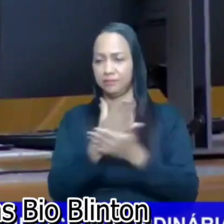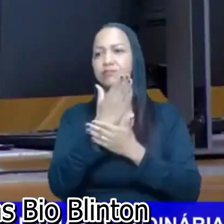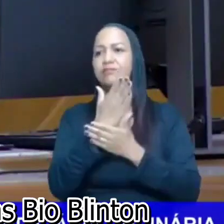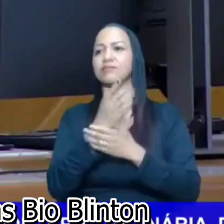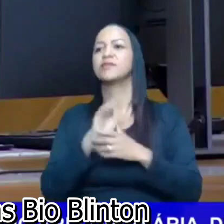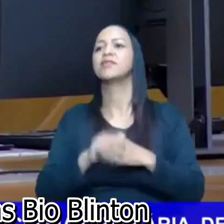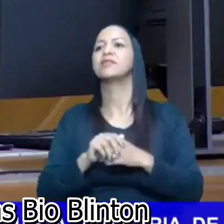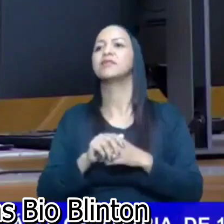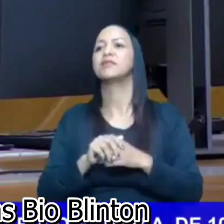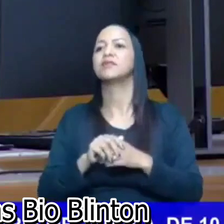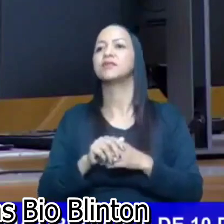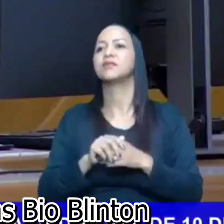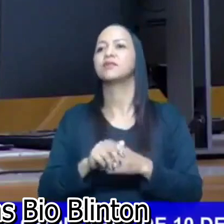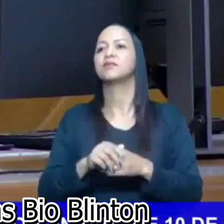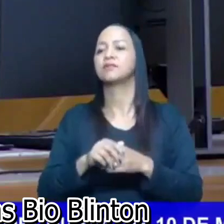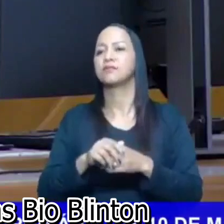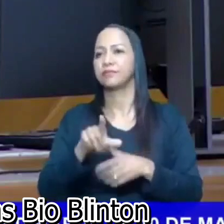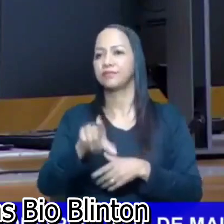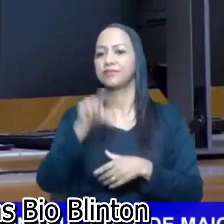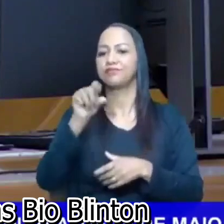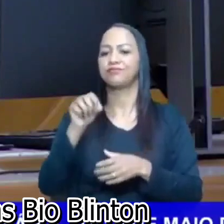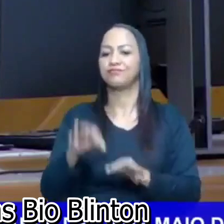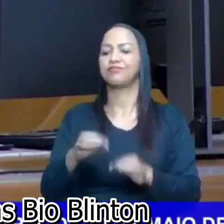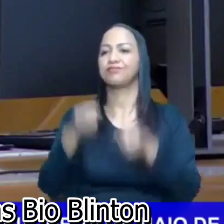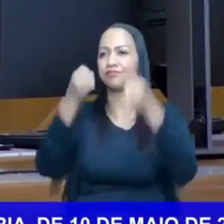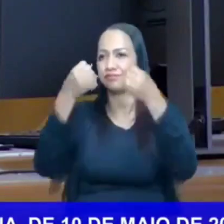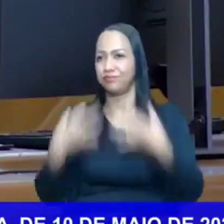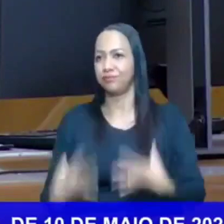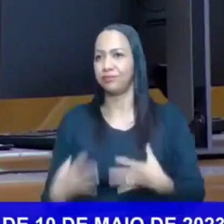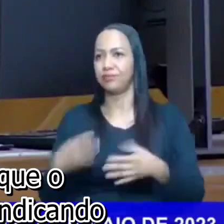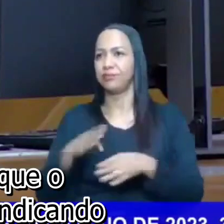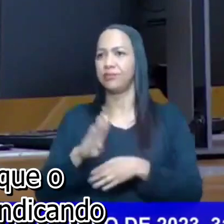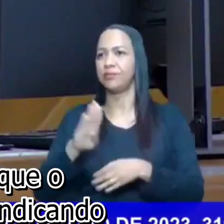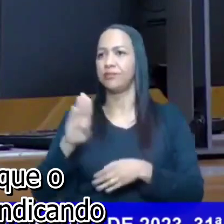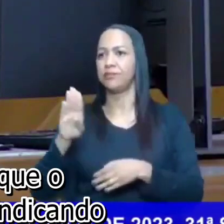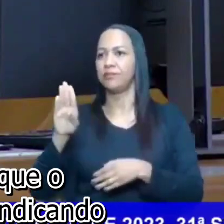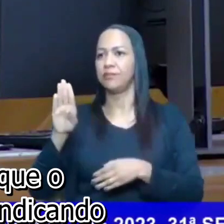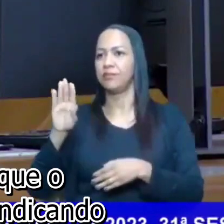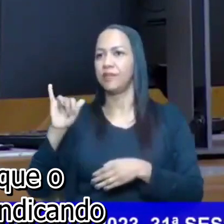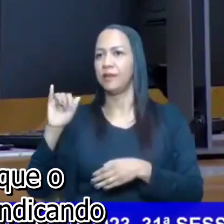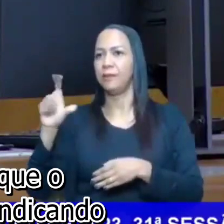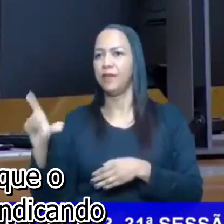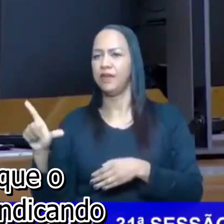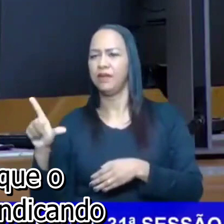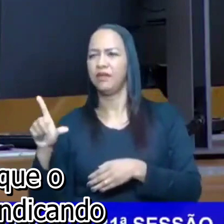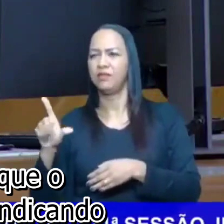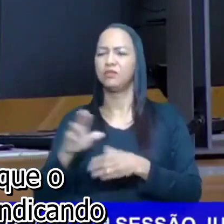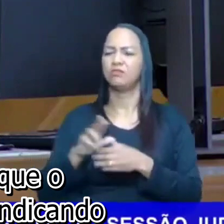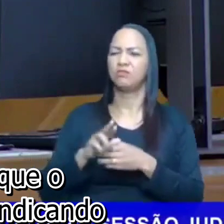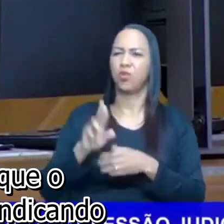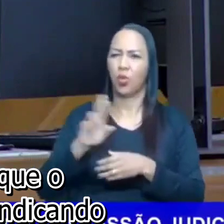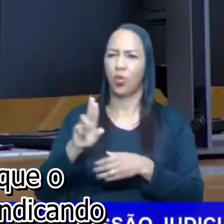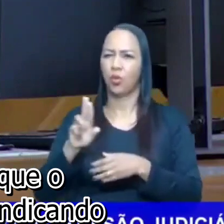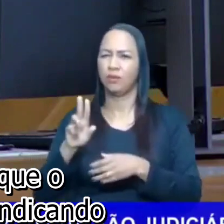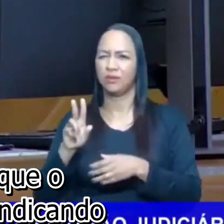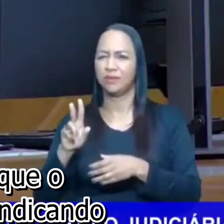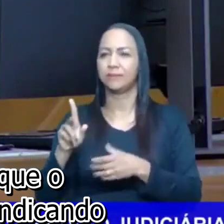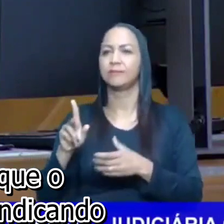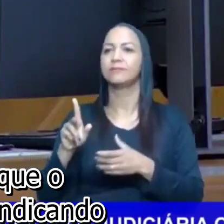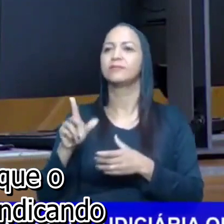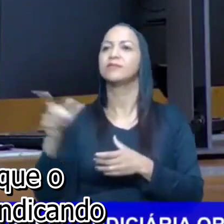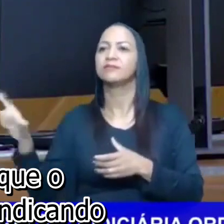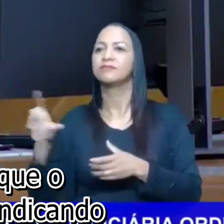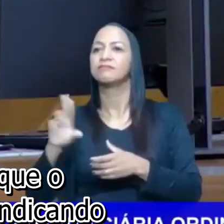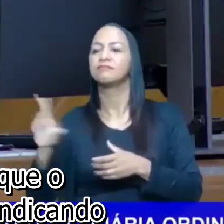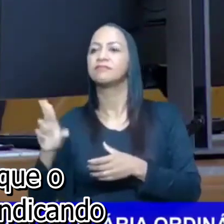único destaque, que em um deles, do prestador de contas Bill Clinton, me fugiu o sobrenome agora, é